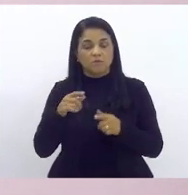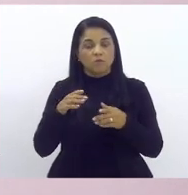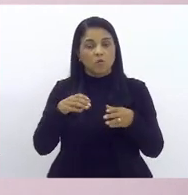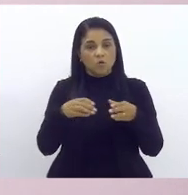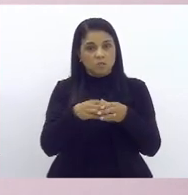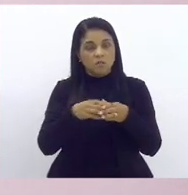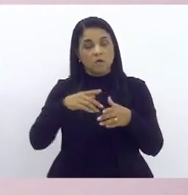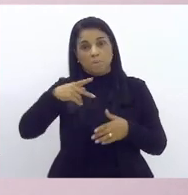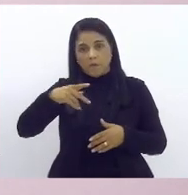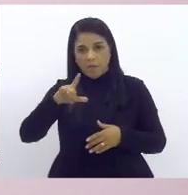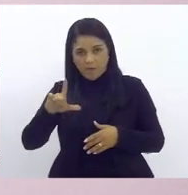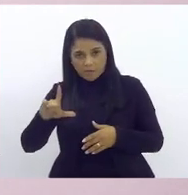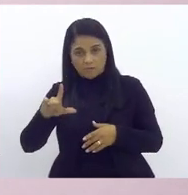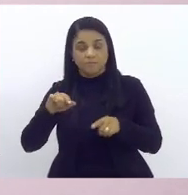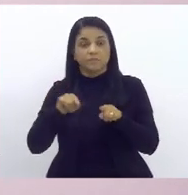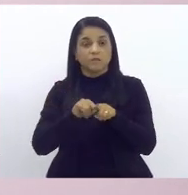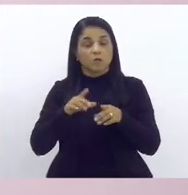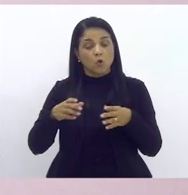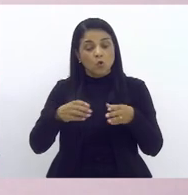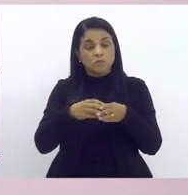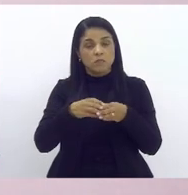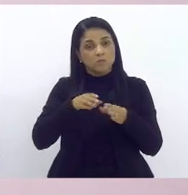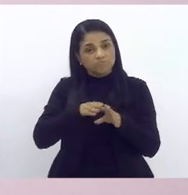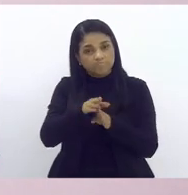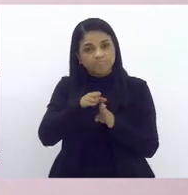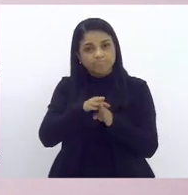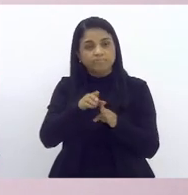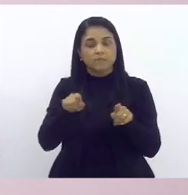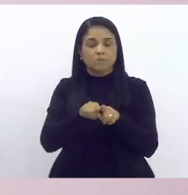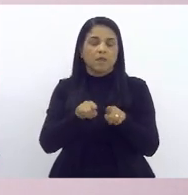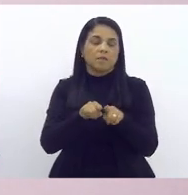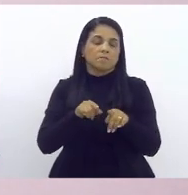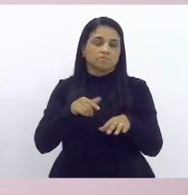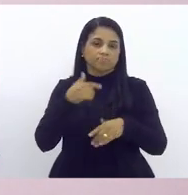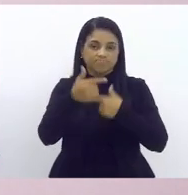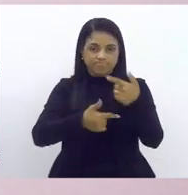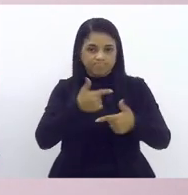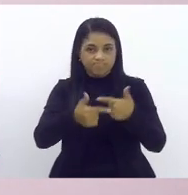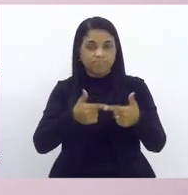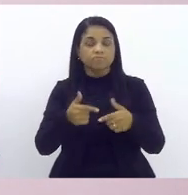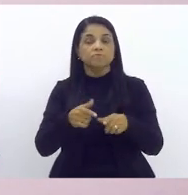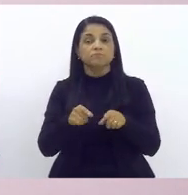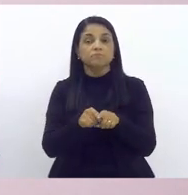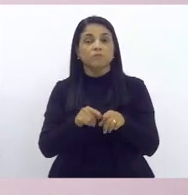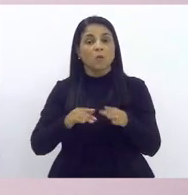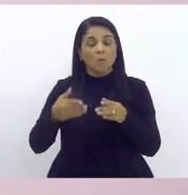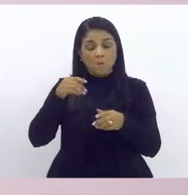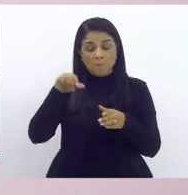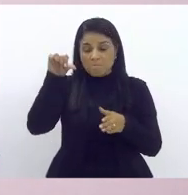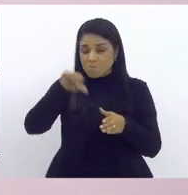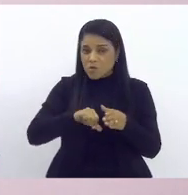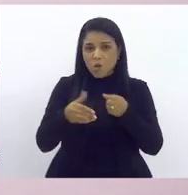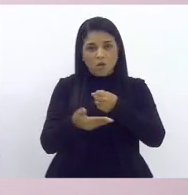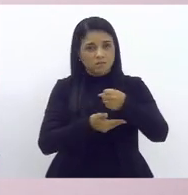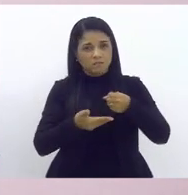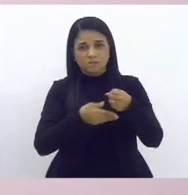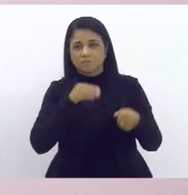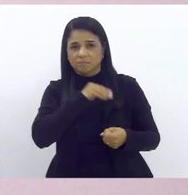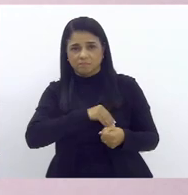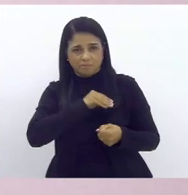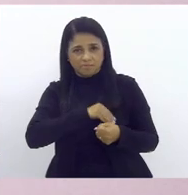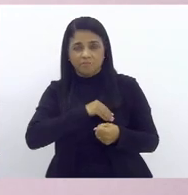escolares, tornando os conselhos instâncias deliberativas também. Sabemos que temos o pior piso do Estado, e isso é